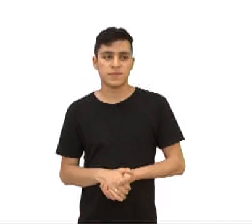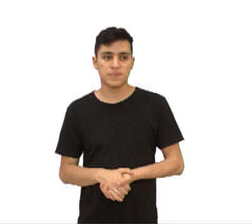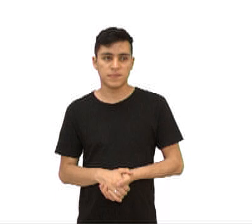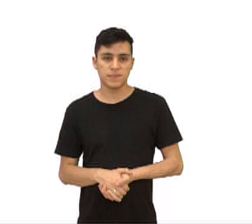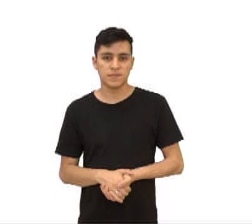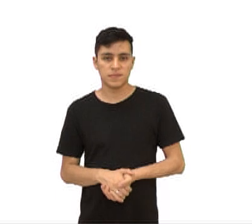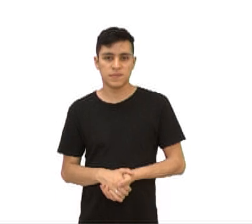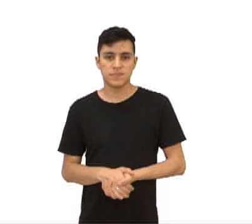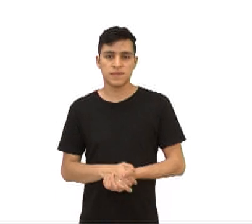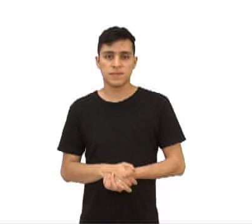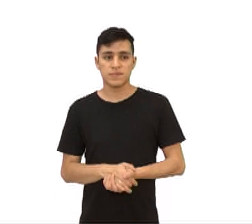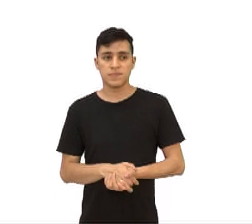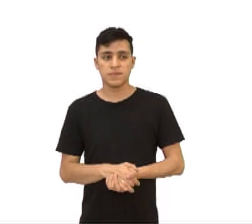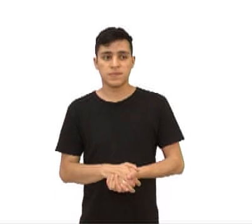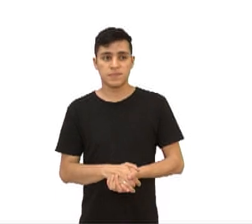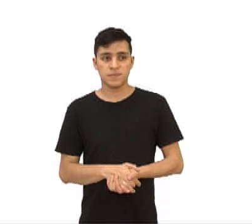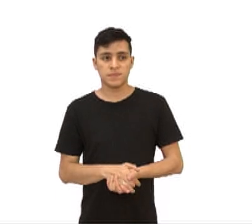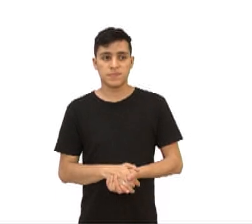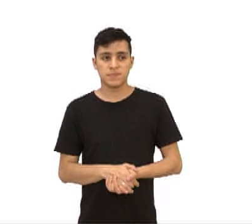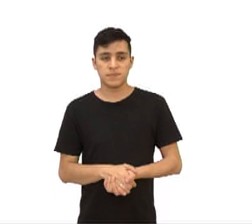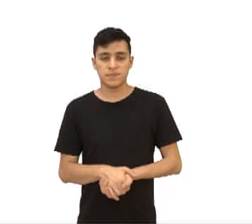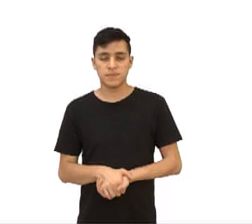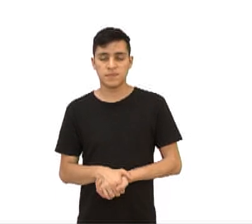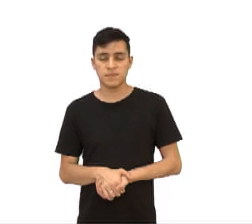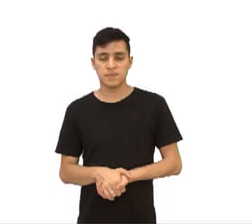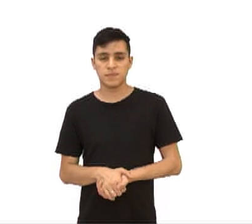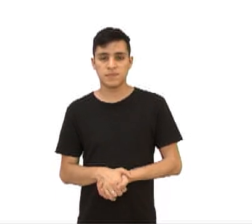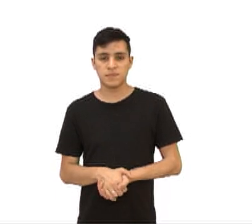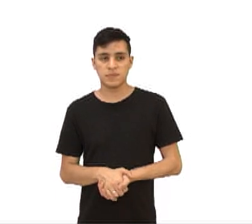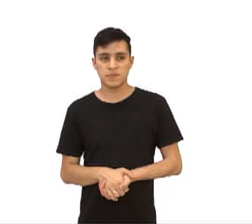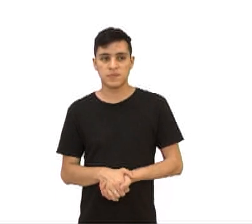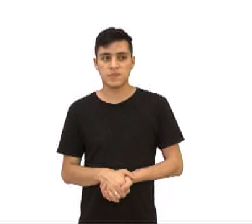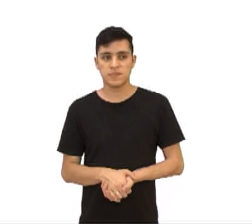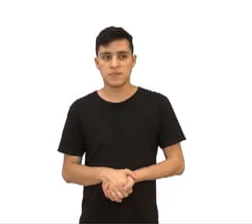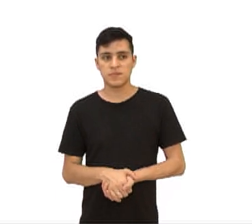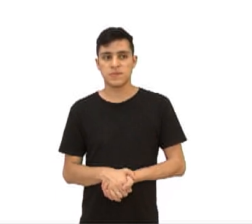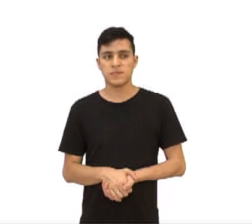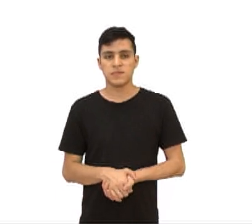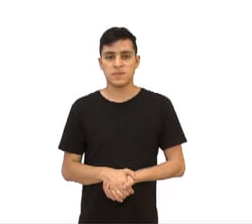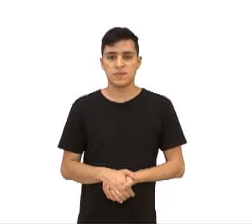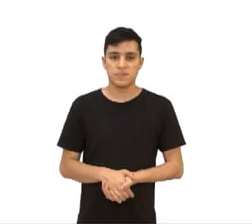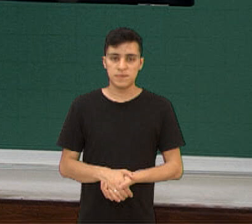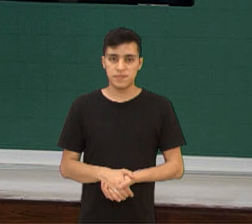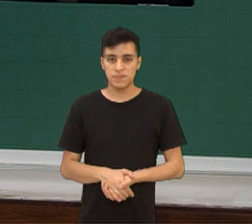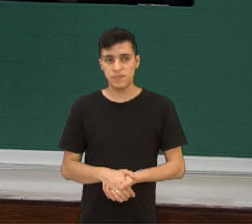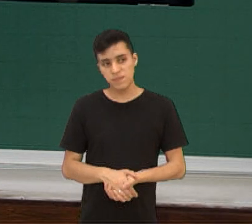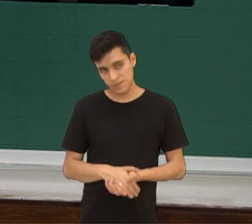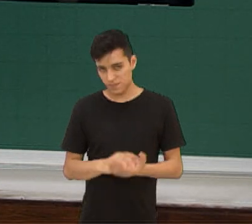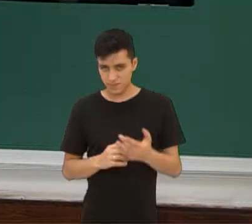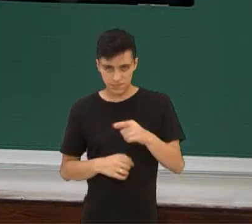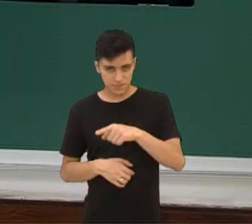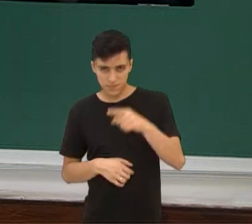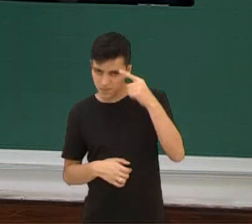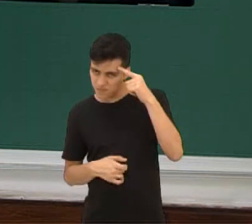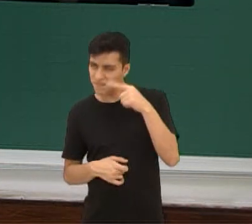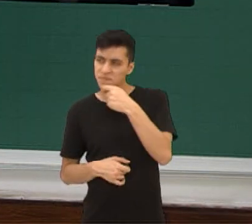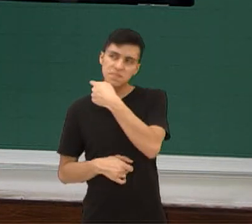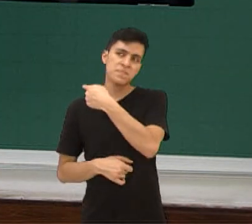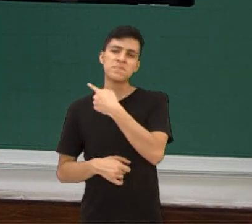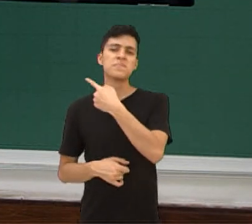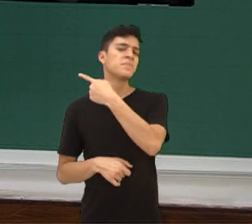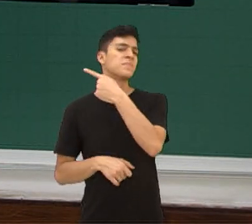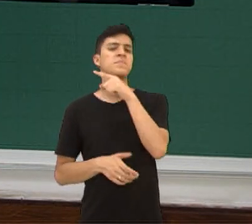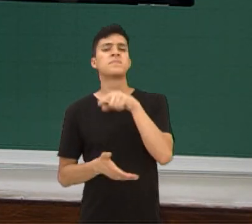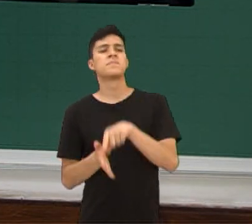volverse. O letra B, convertir-se em. O letra C, poner-se. Pensa um pouco, né?